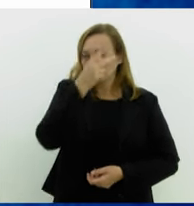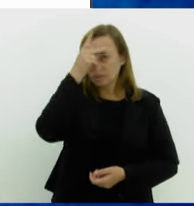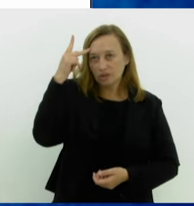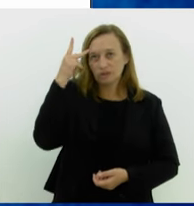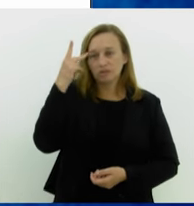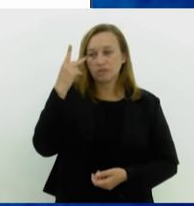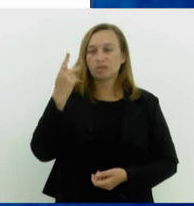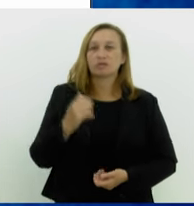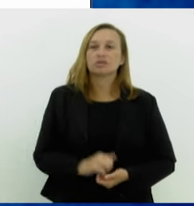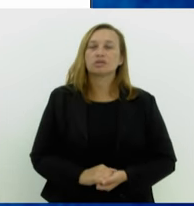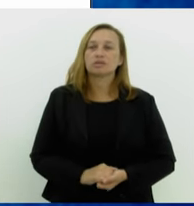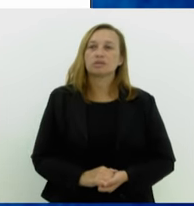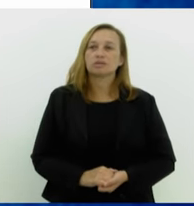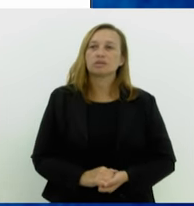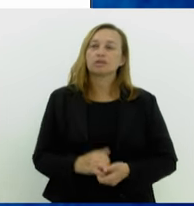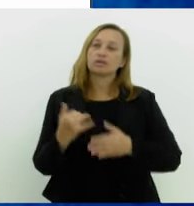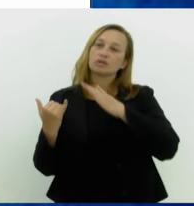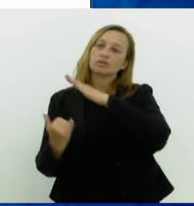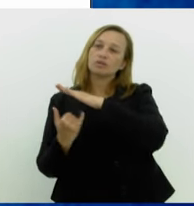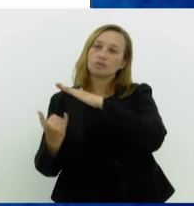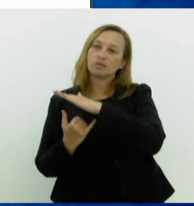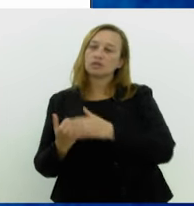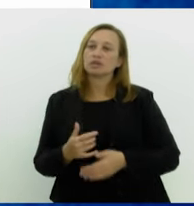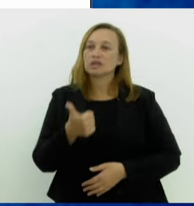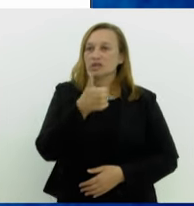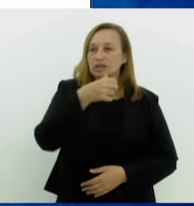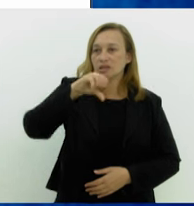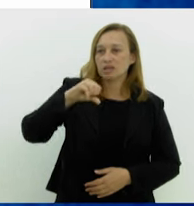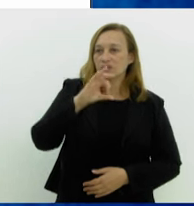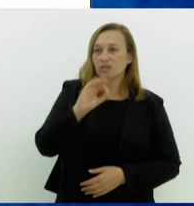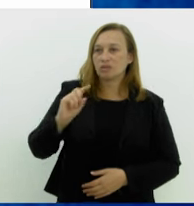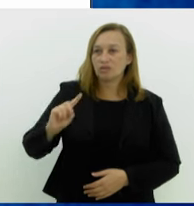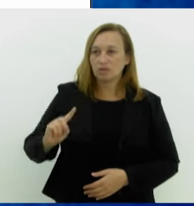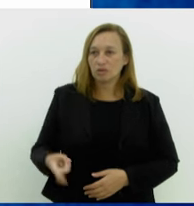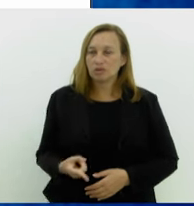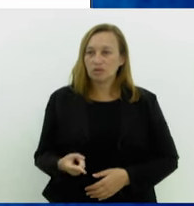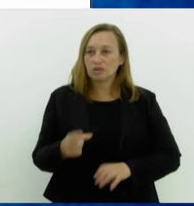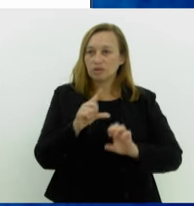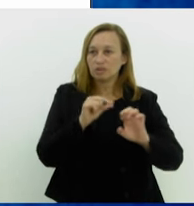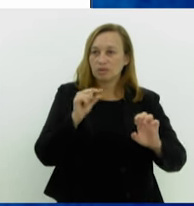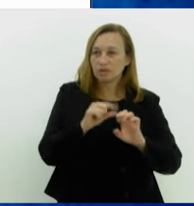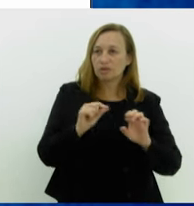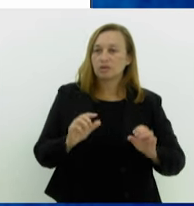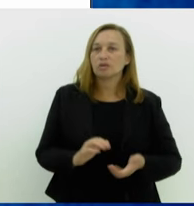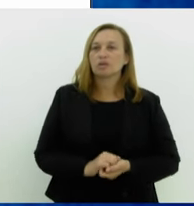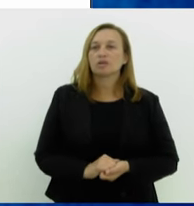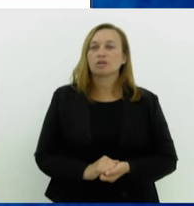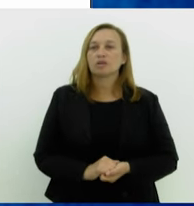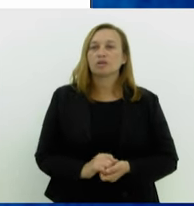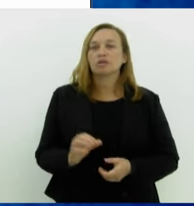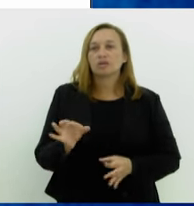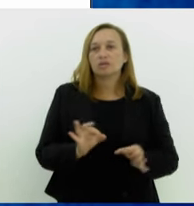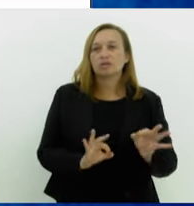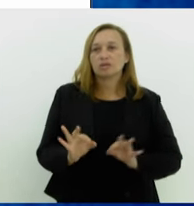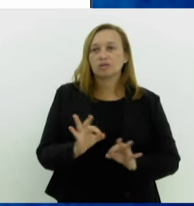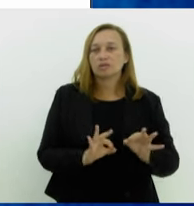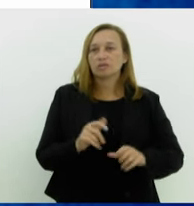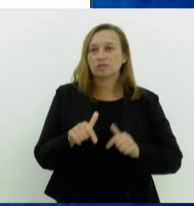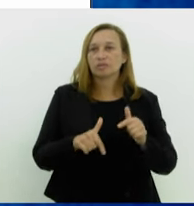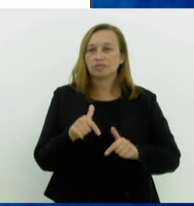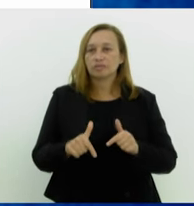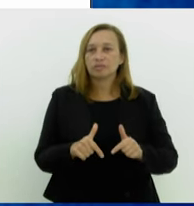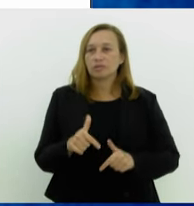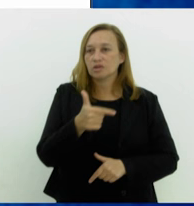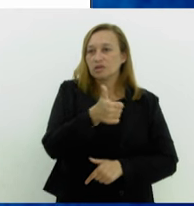na informalidade desse número 19 milhões empreendem Qual a parte que nos cabe né enquanto organização que trabalha com isso 19